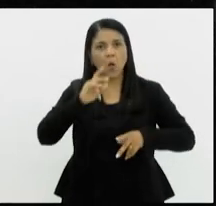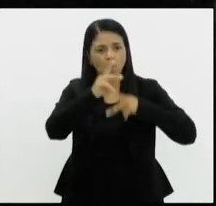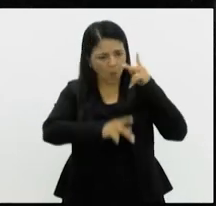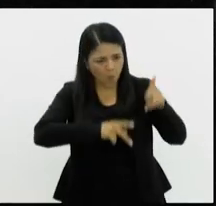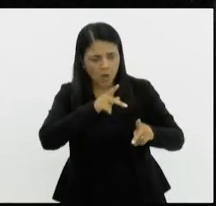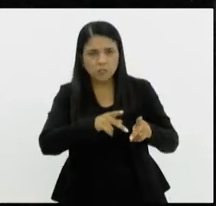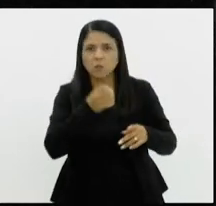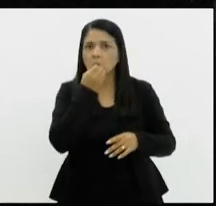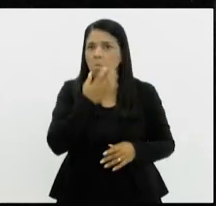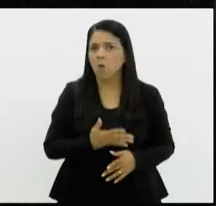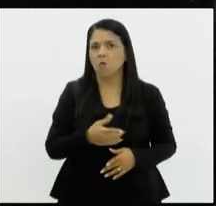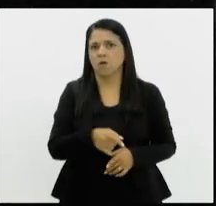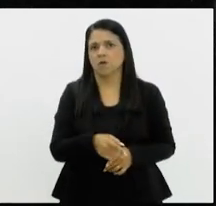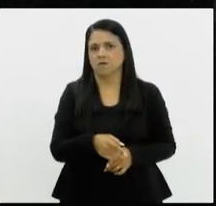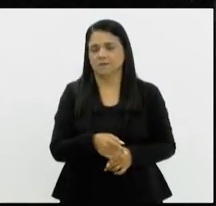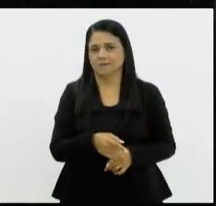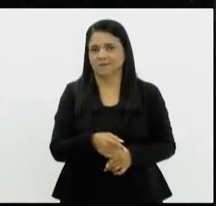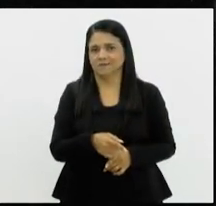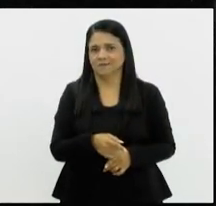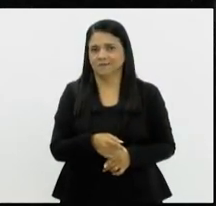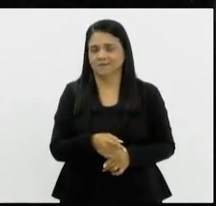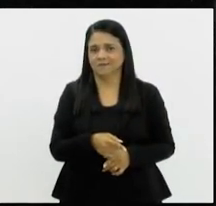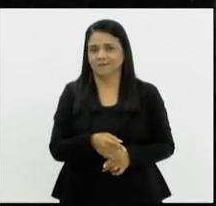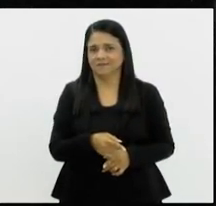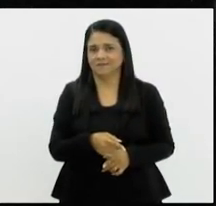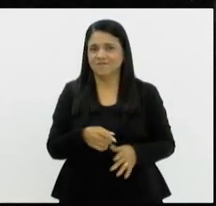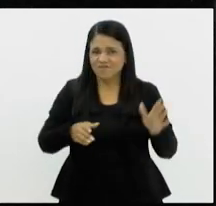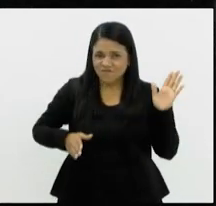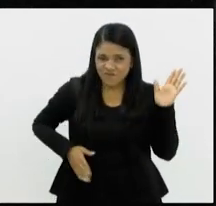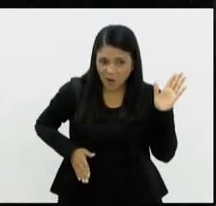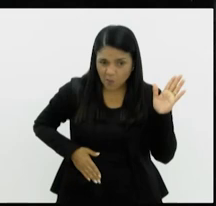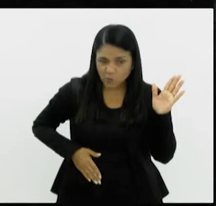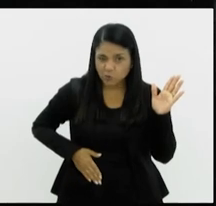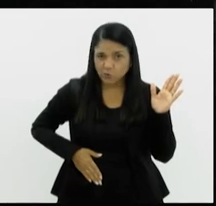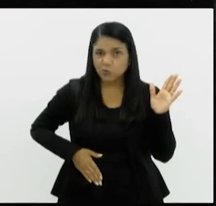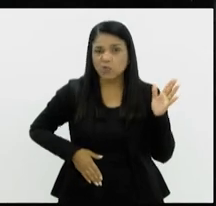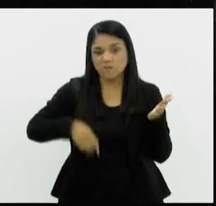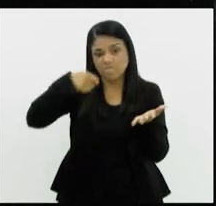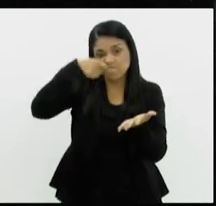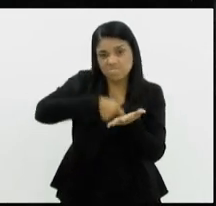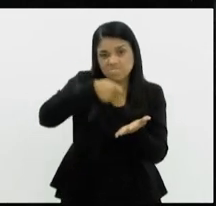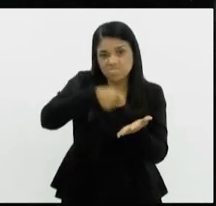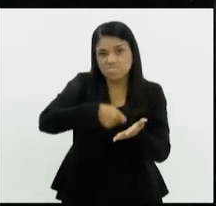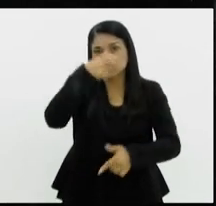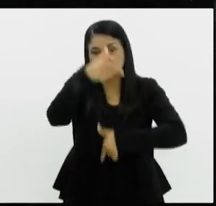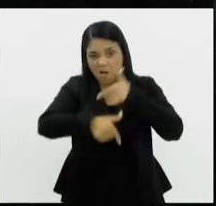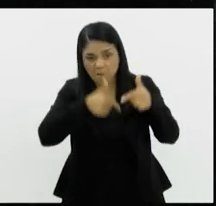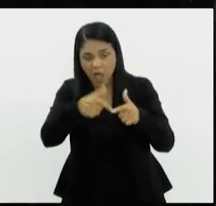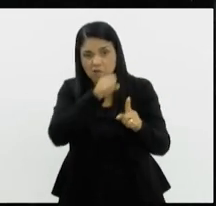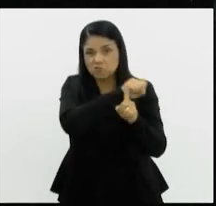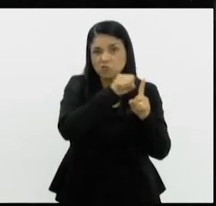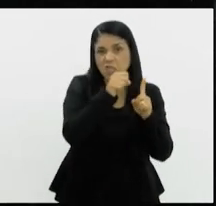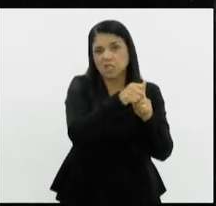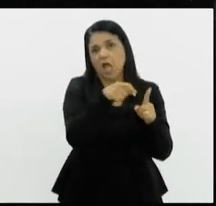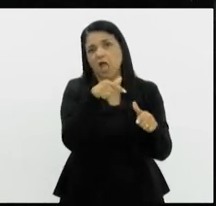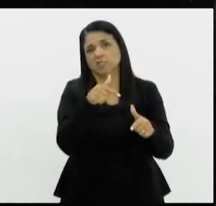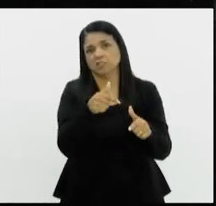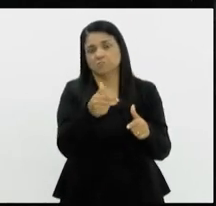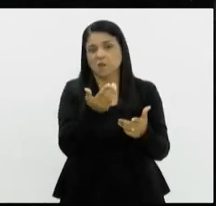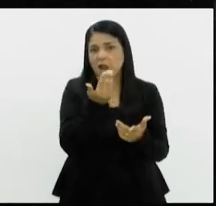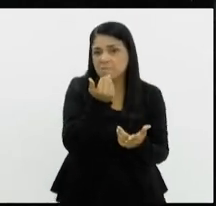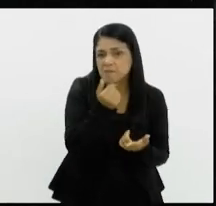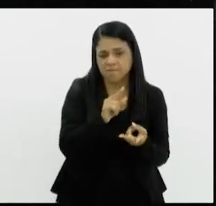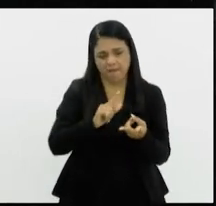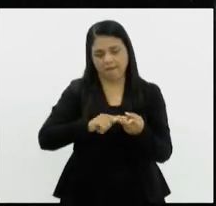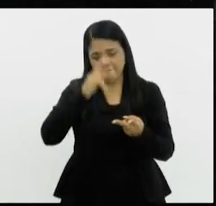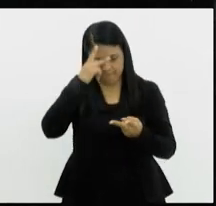direito vagabundo tinha que ter direito de um trabalho forçado trabalhando pra sociedade para se alimentar para